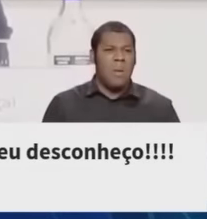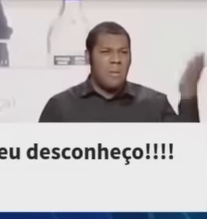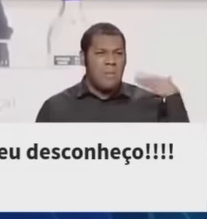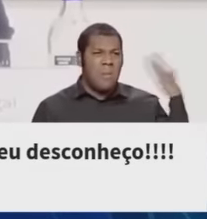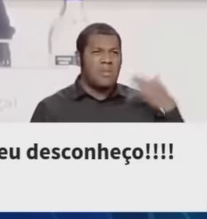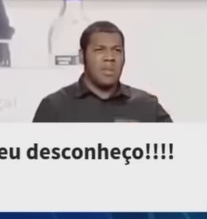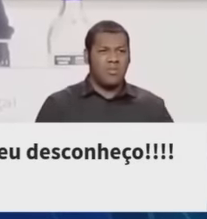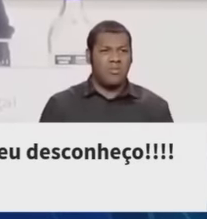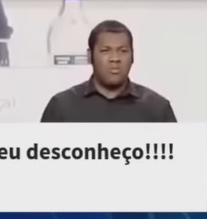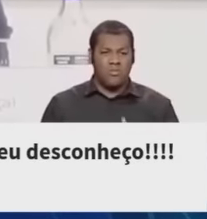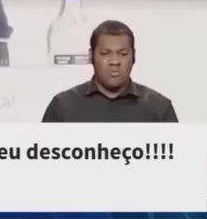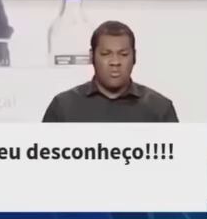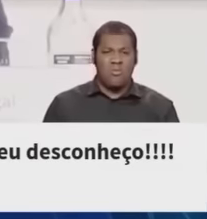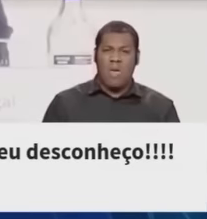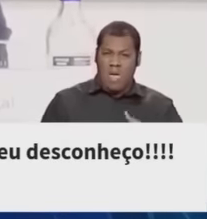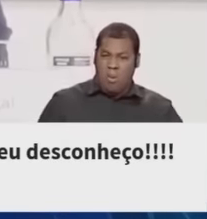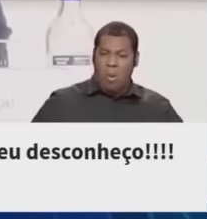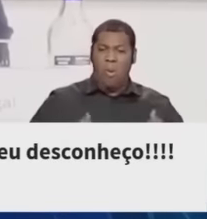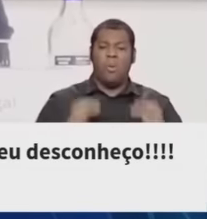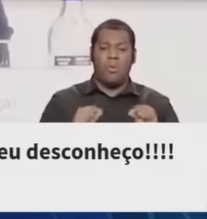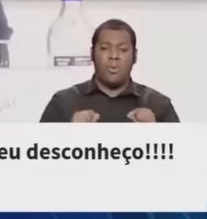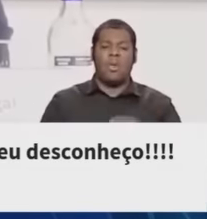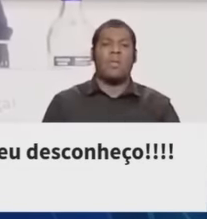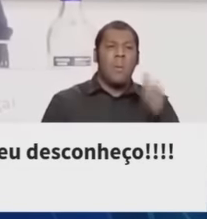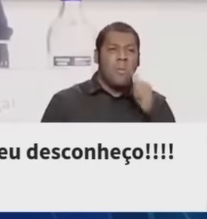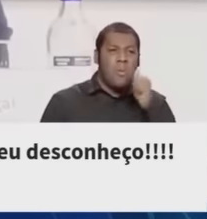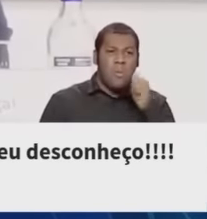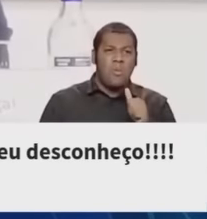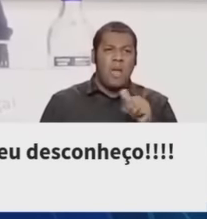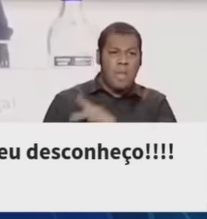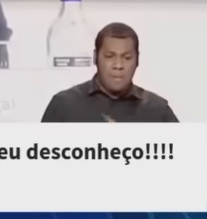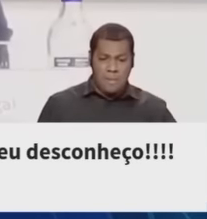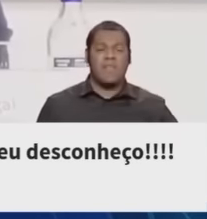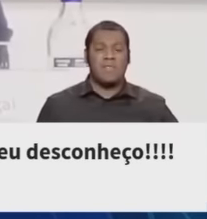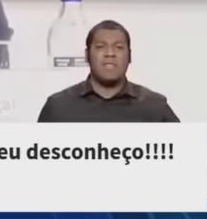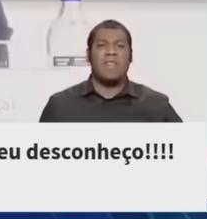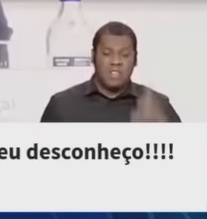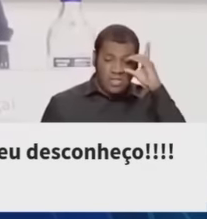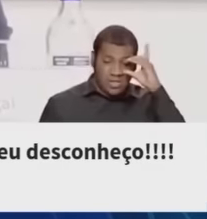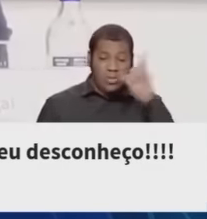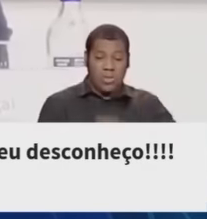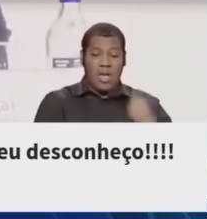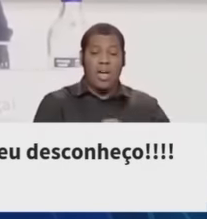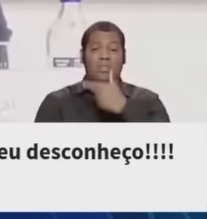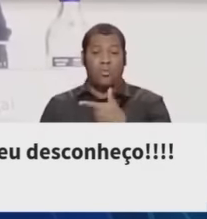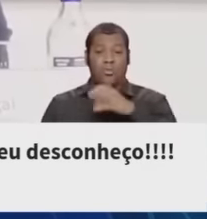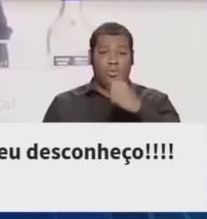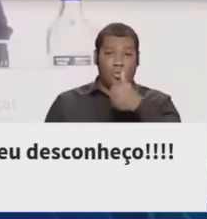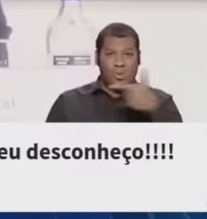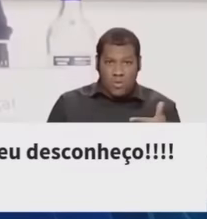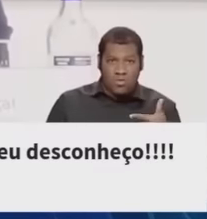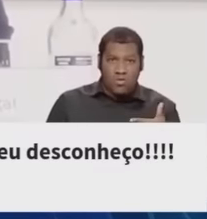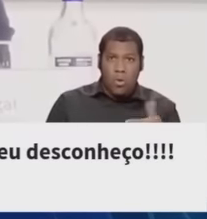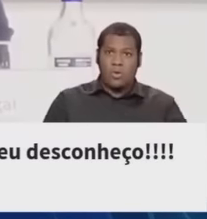orgulho de ter saído do mapa da fome com a presidenta Dilma em 2012. E tenho muita tristeza que votei a presidenta da